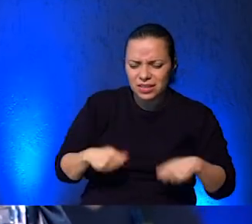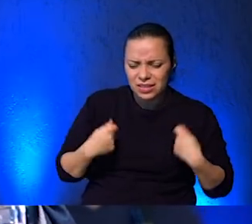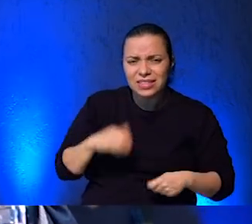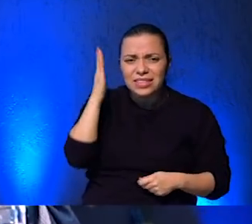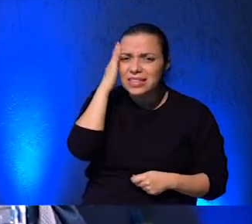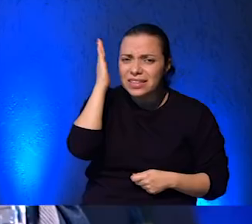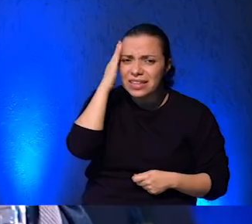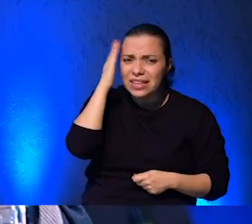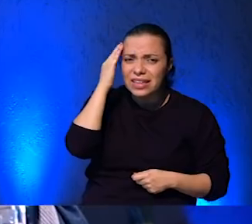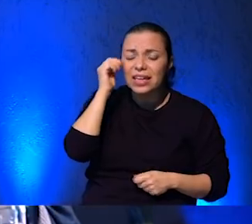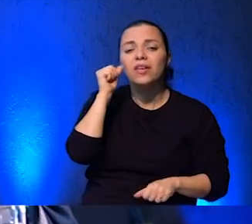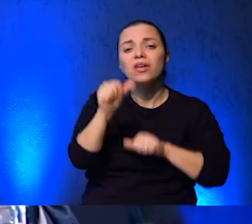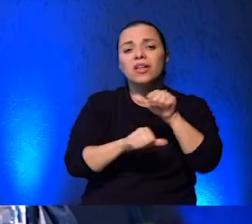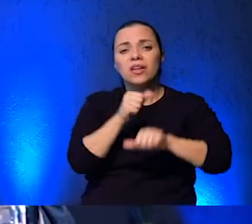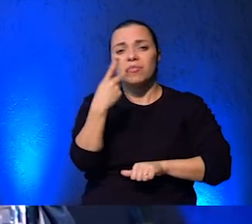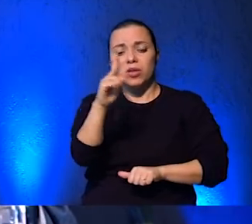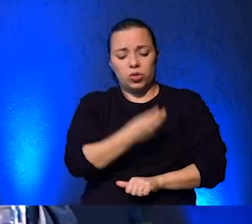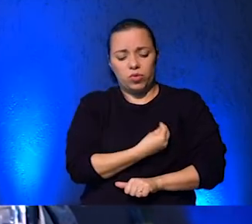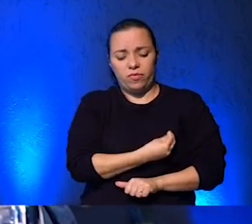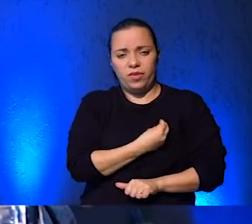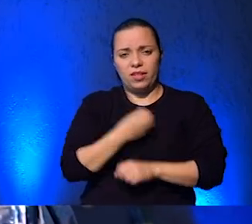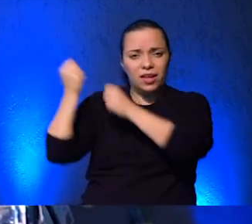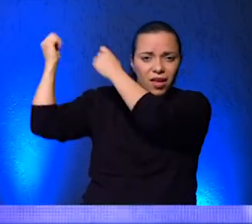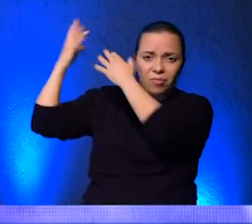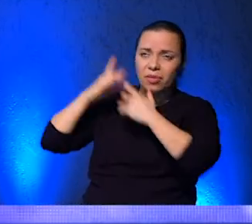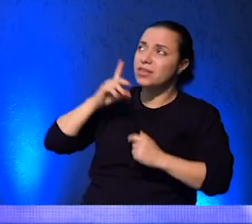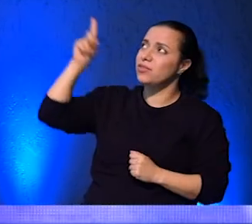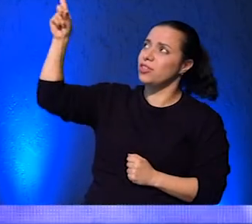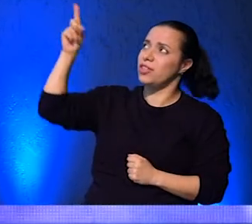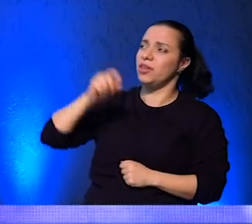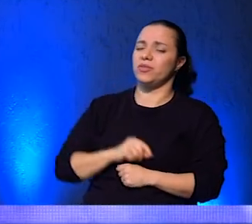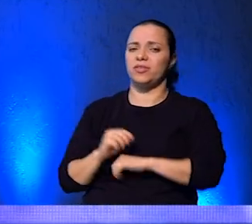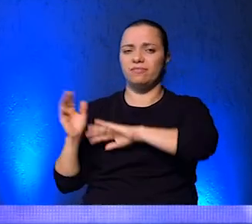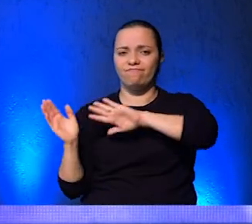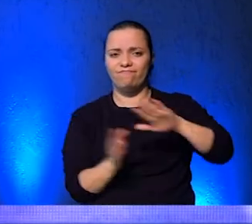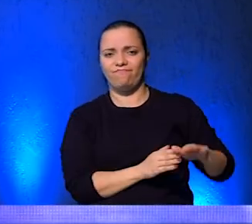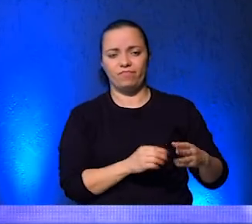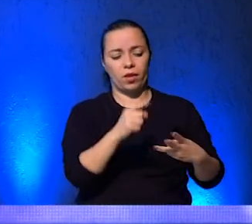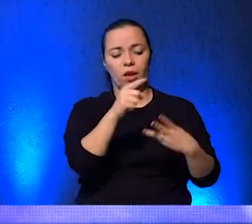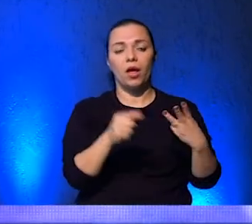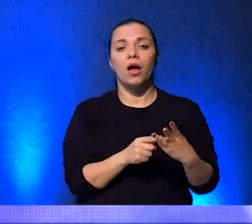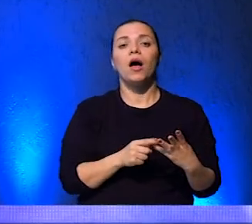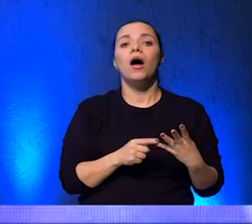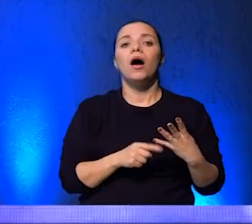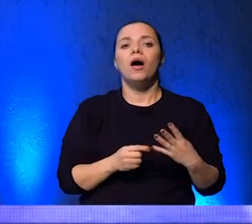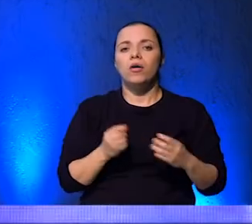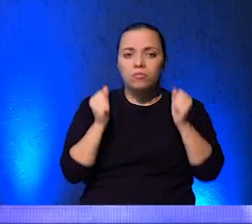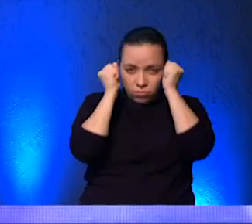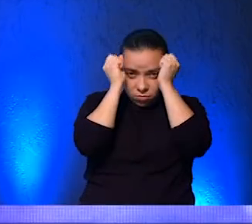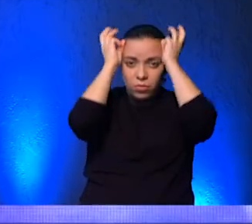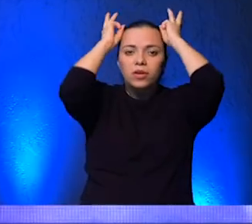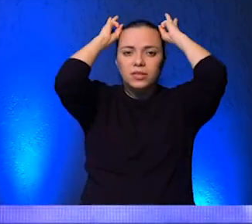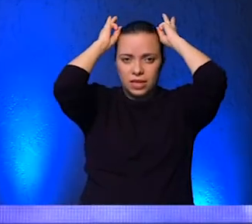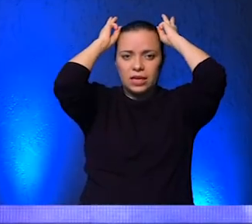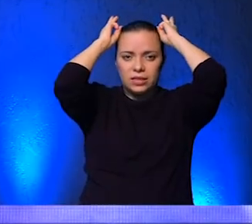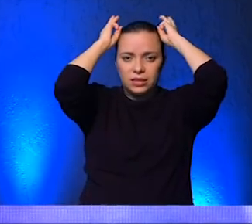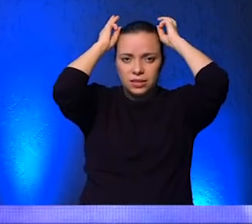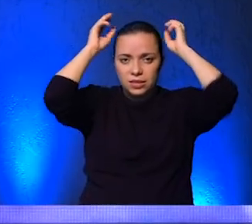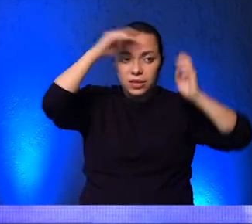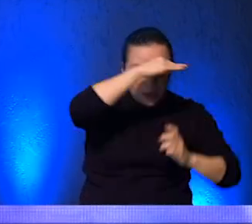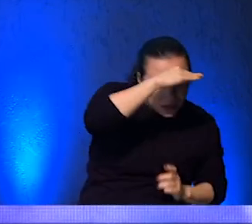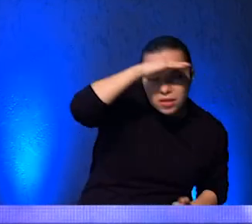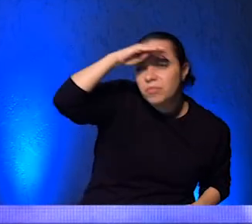aleluia moisés que buscou o encontro com deus e ele